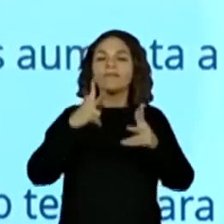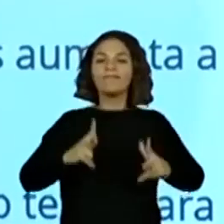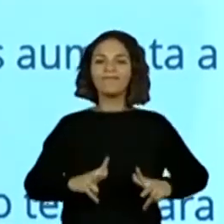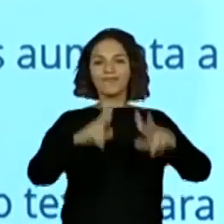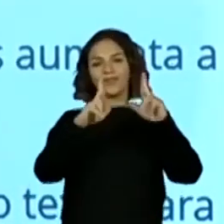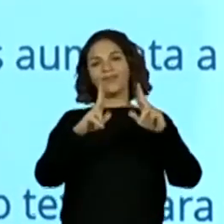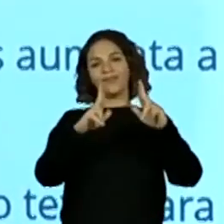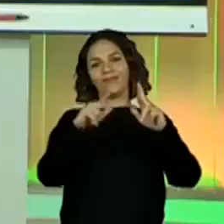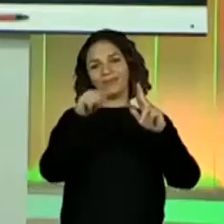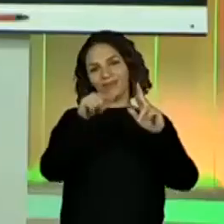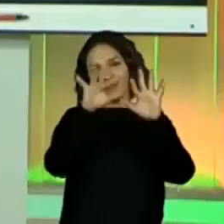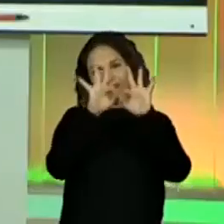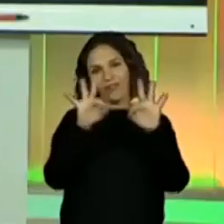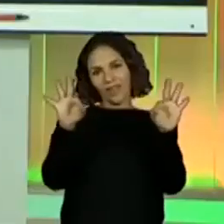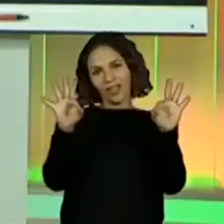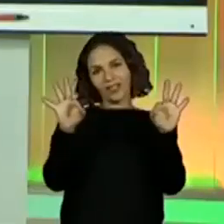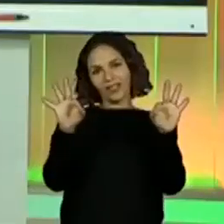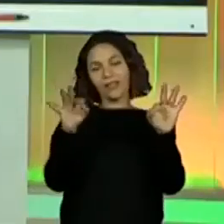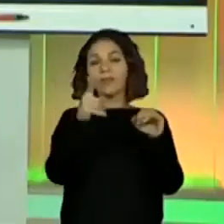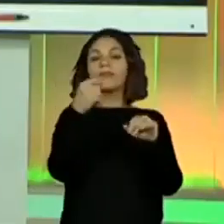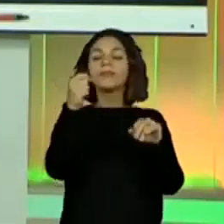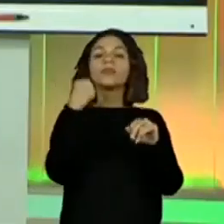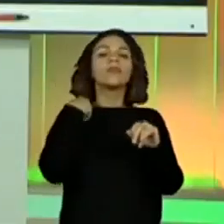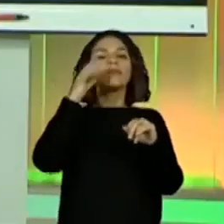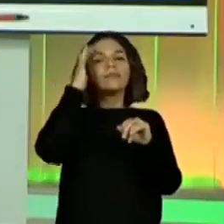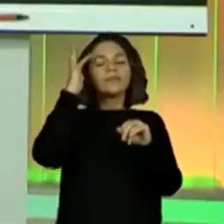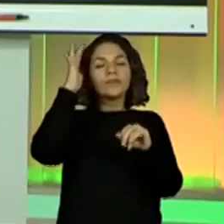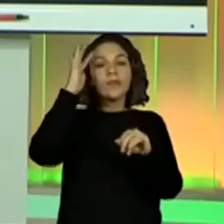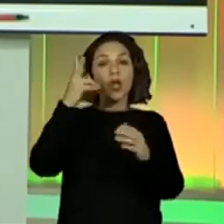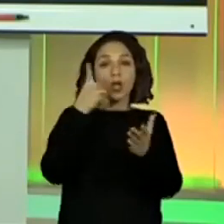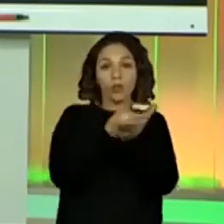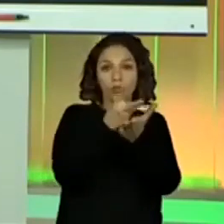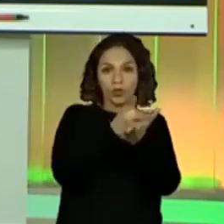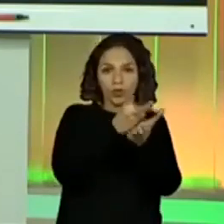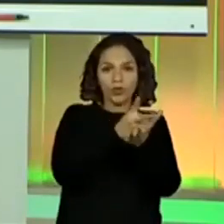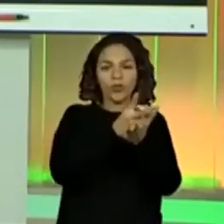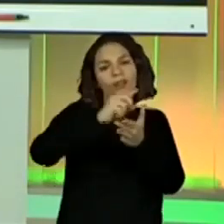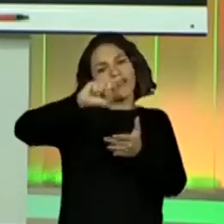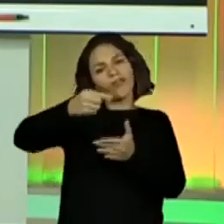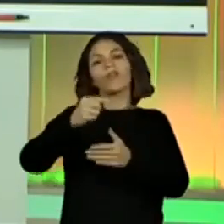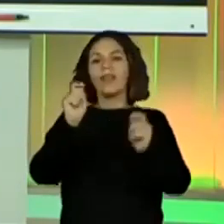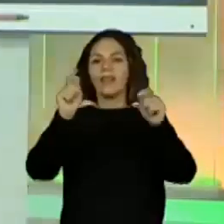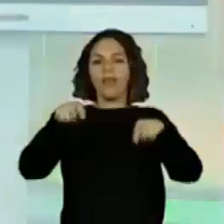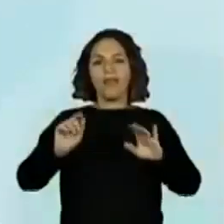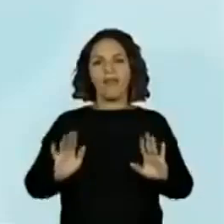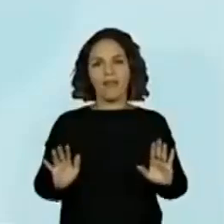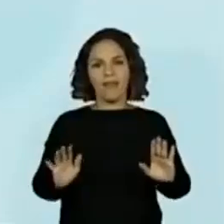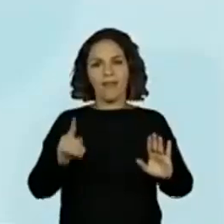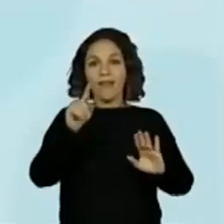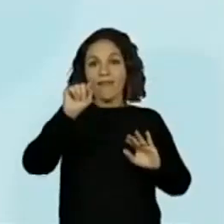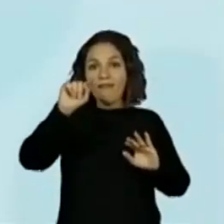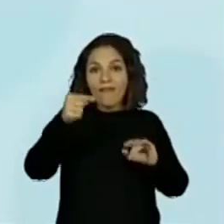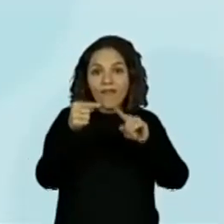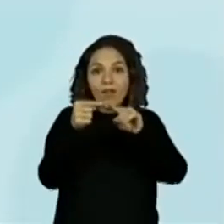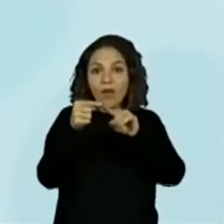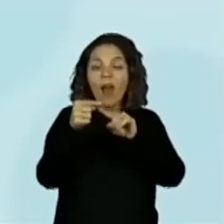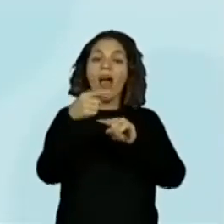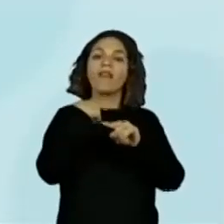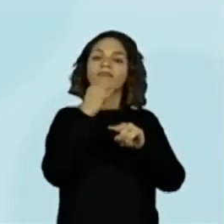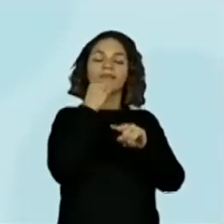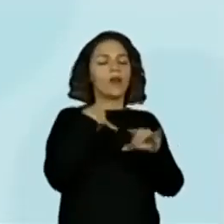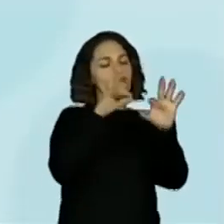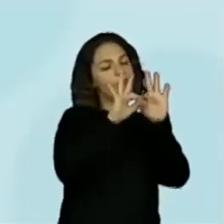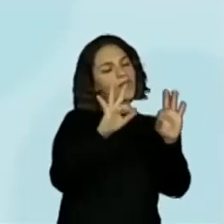tem que dar sequência de pensamento. A sua vírgula, ela dá sequência de pensamento, tá